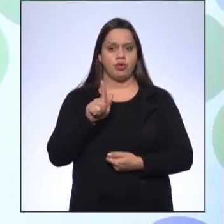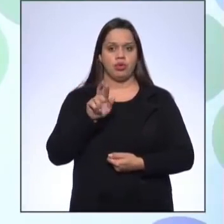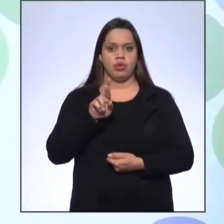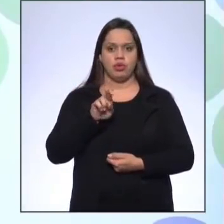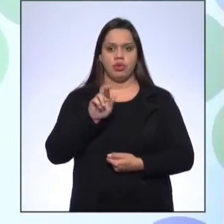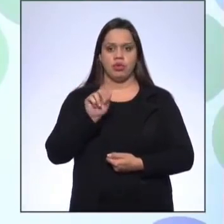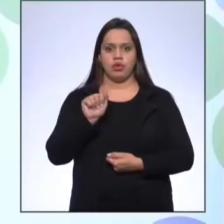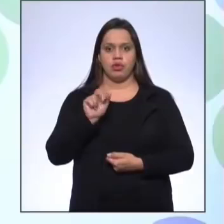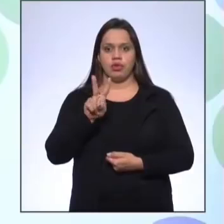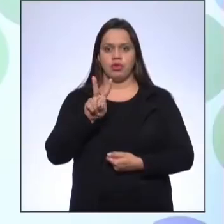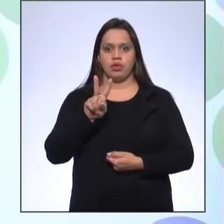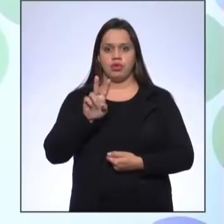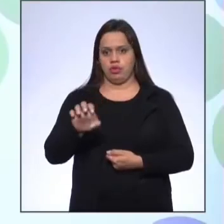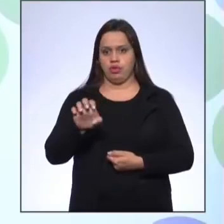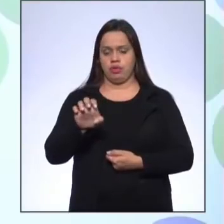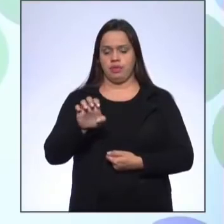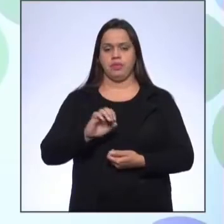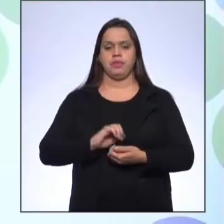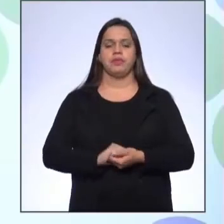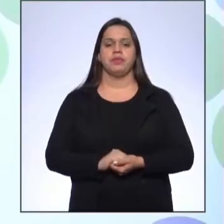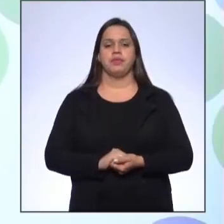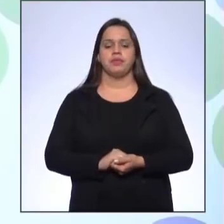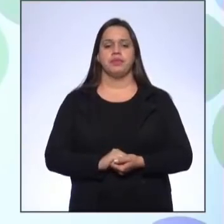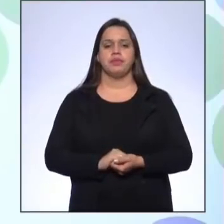Tá ouvindo, né, na verdade?